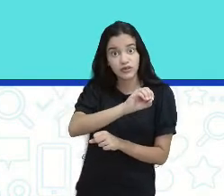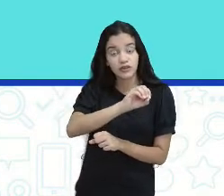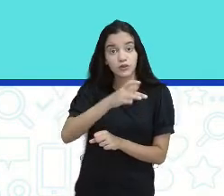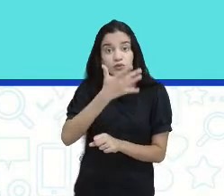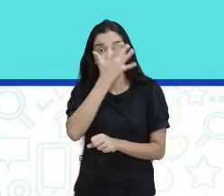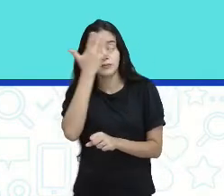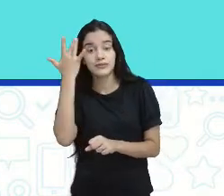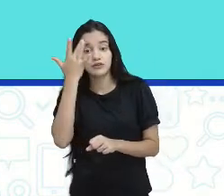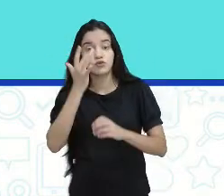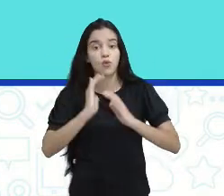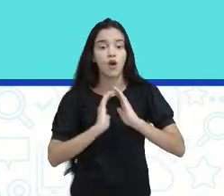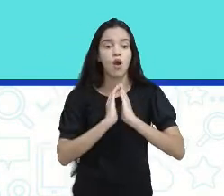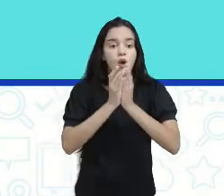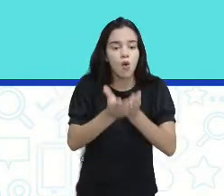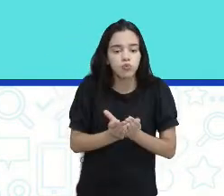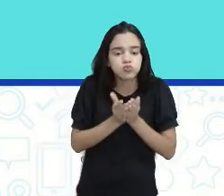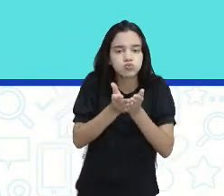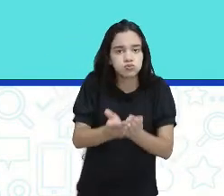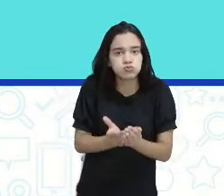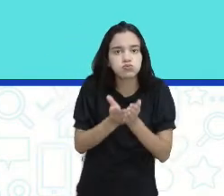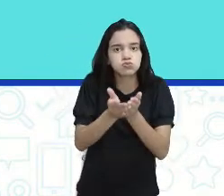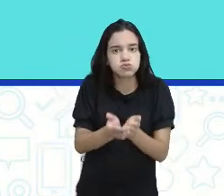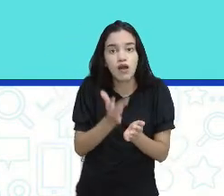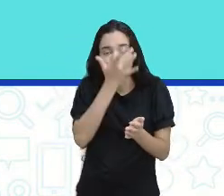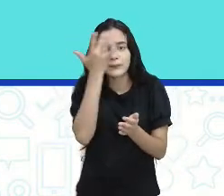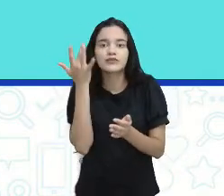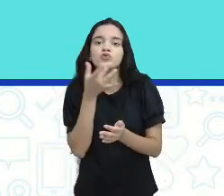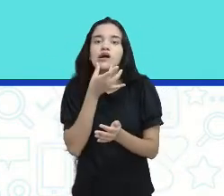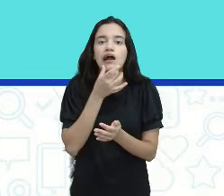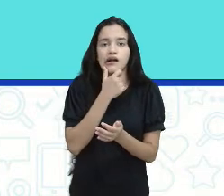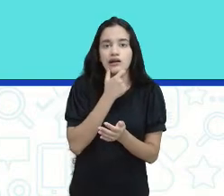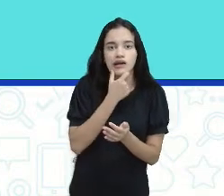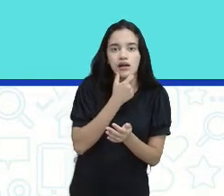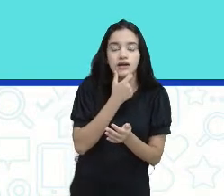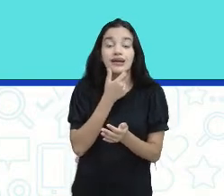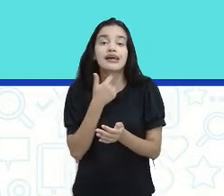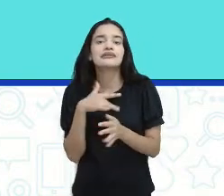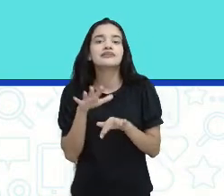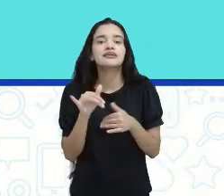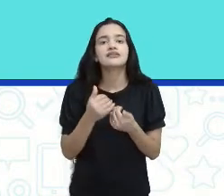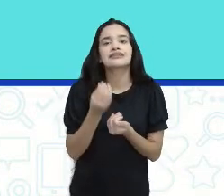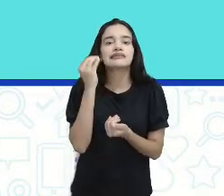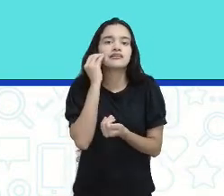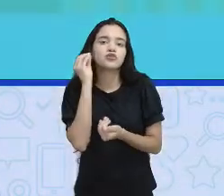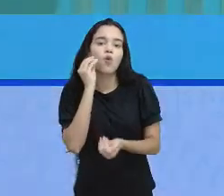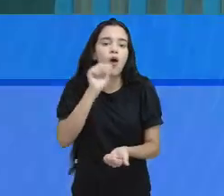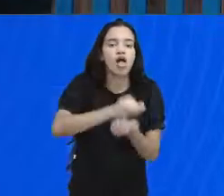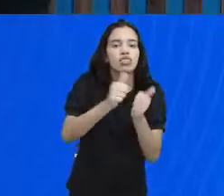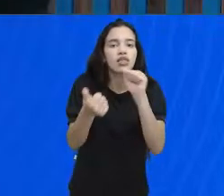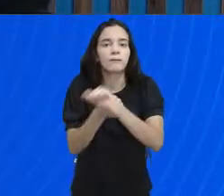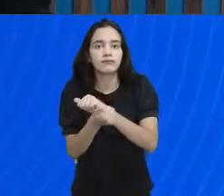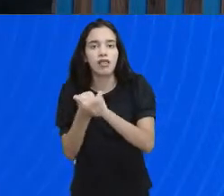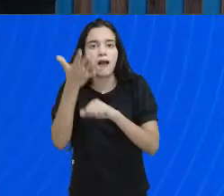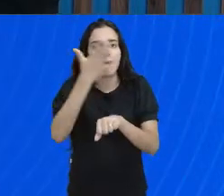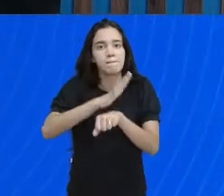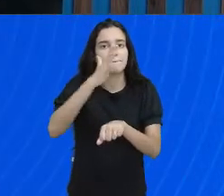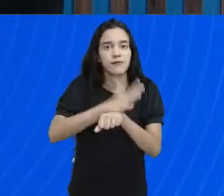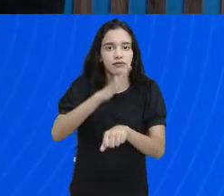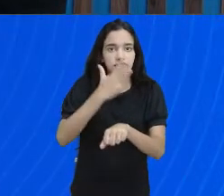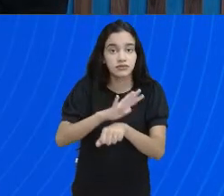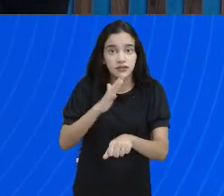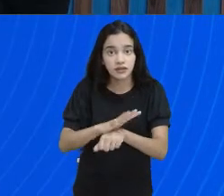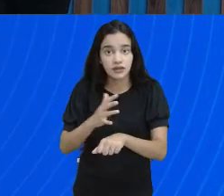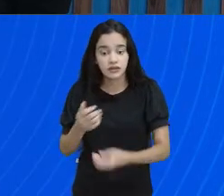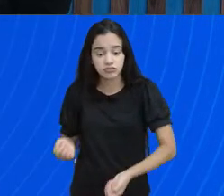de navios, né, essas pessoas eram ingleses, tentaram adaptar aí a prática de tênis,